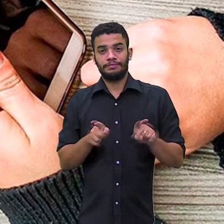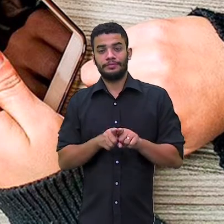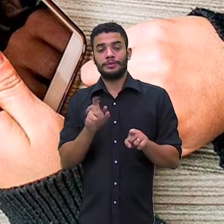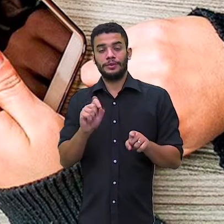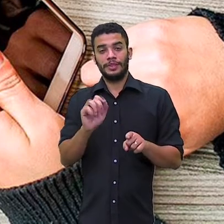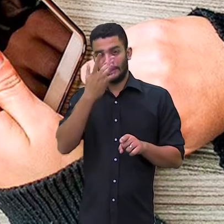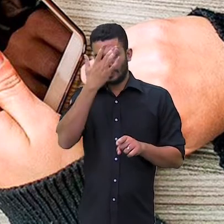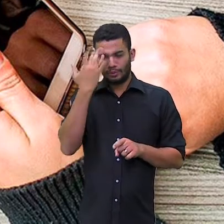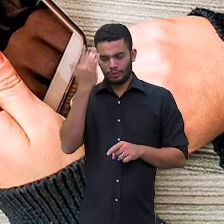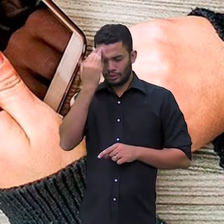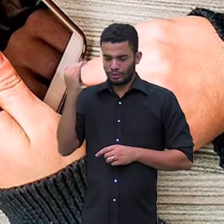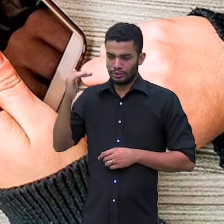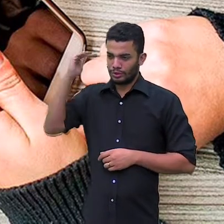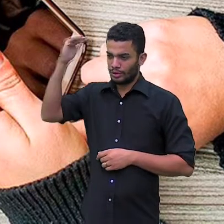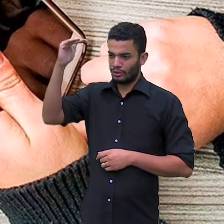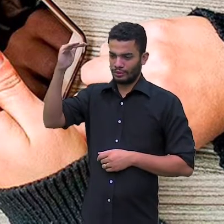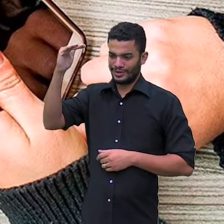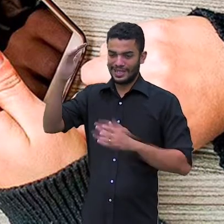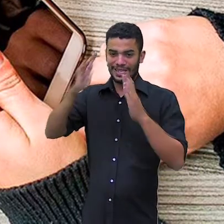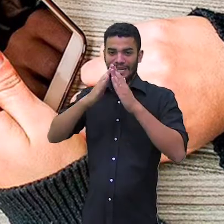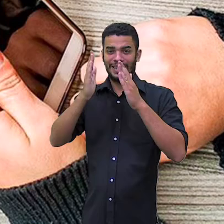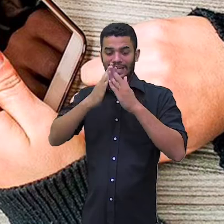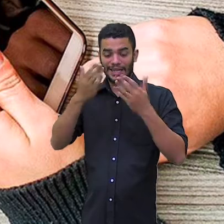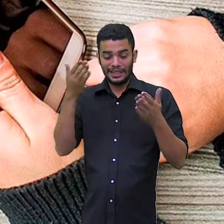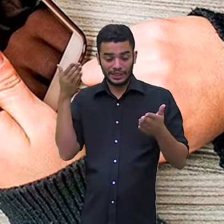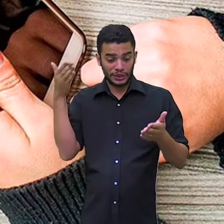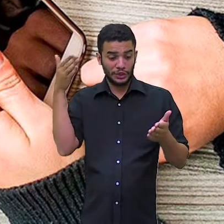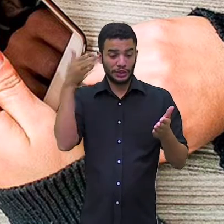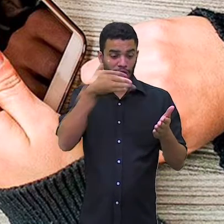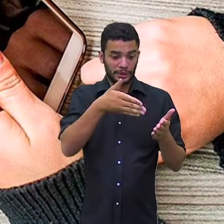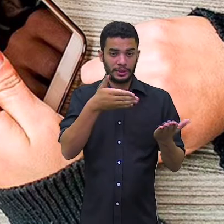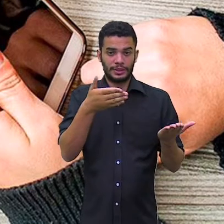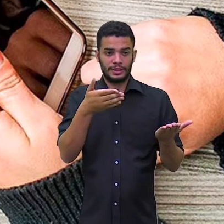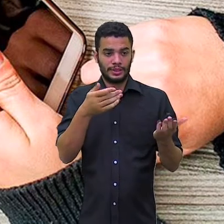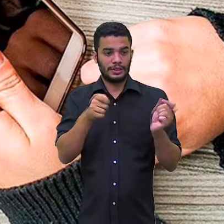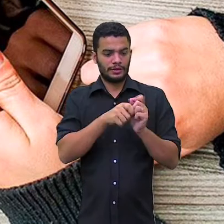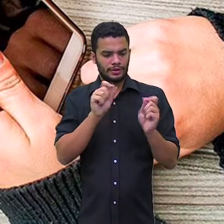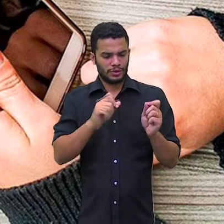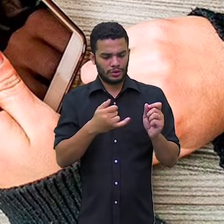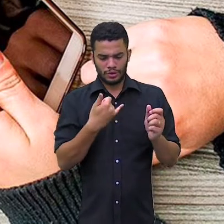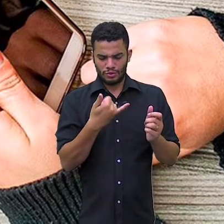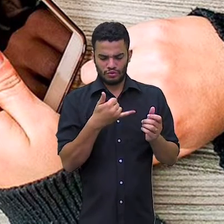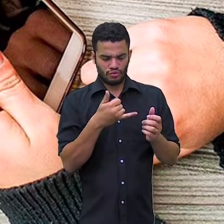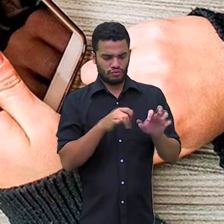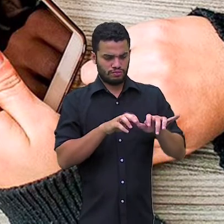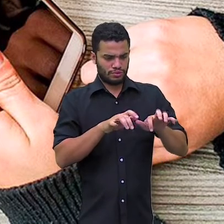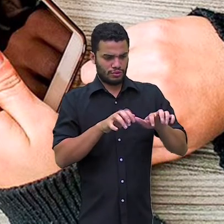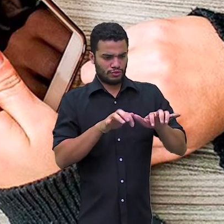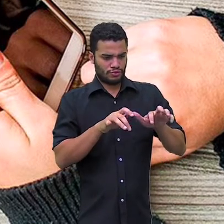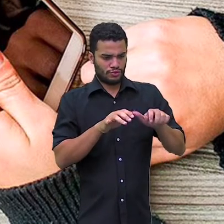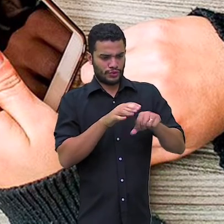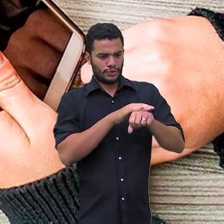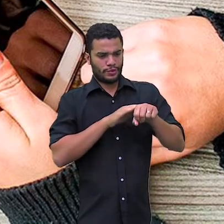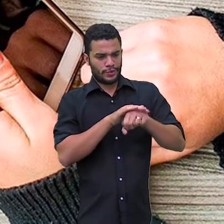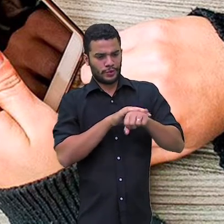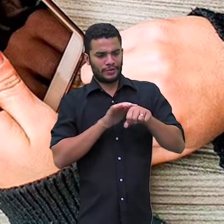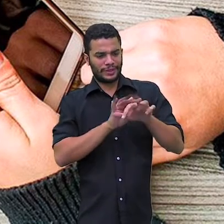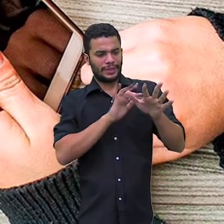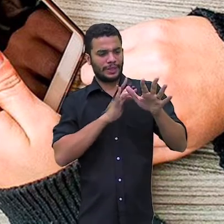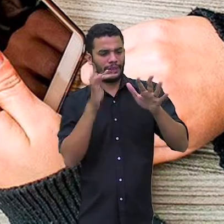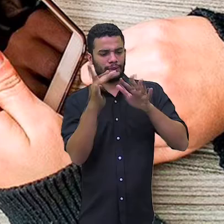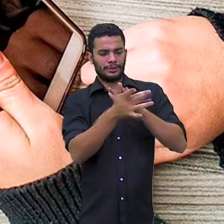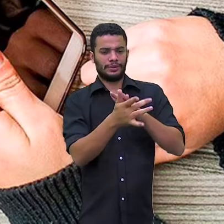últimas atualizações dos aplicativos de relacionamentos e até idosos estão aderindo à